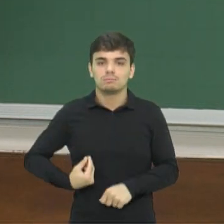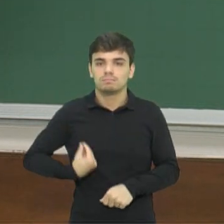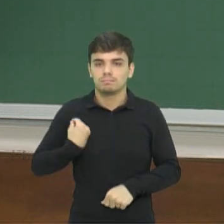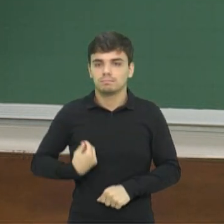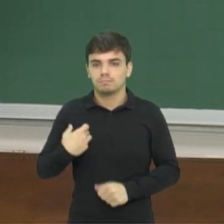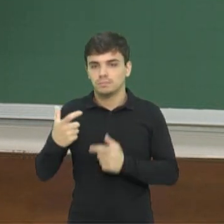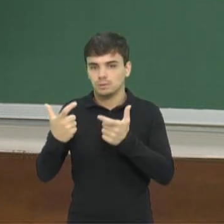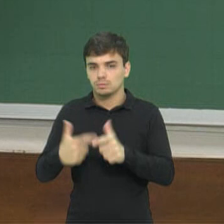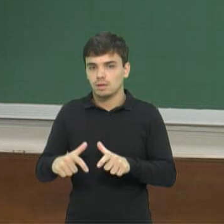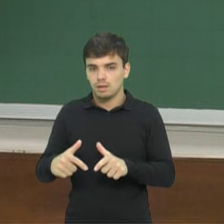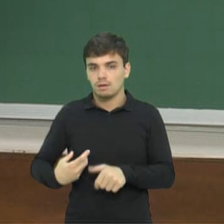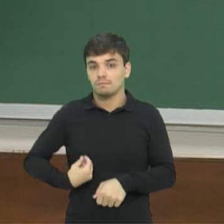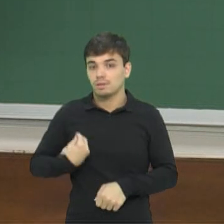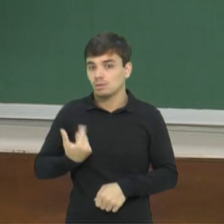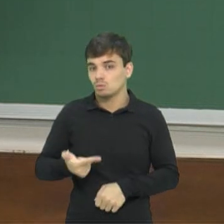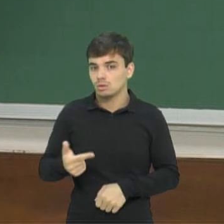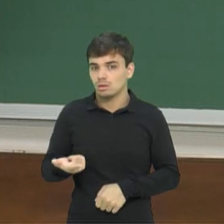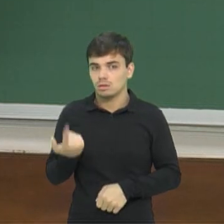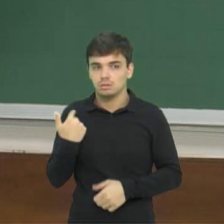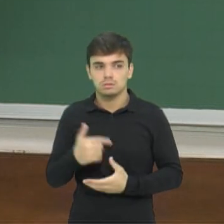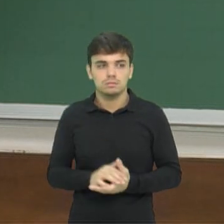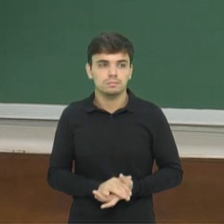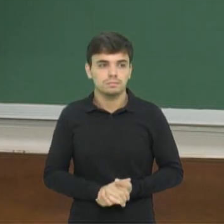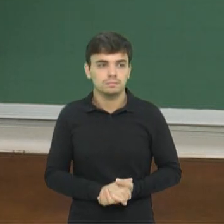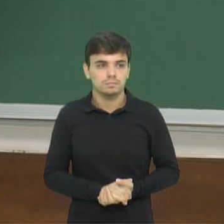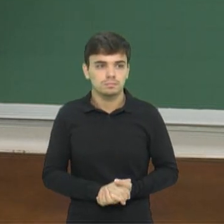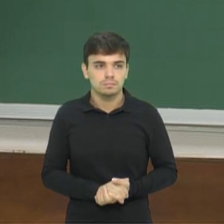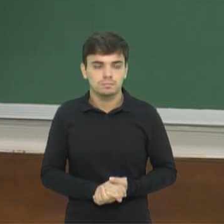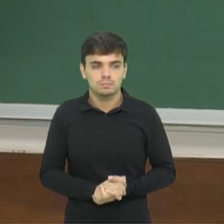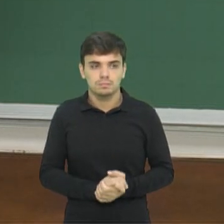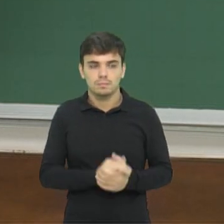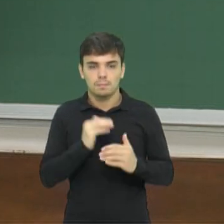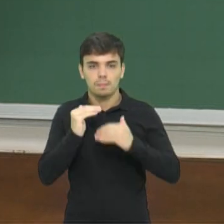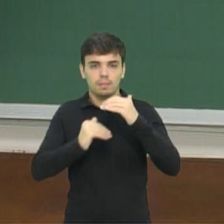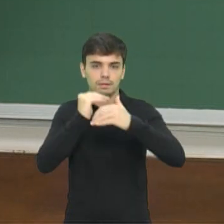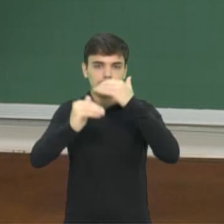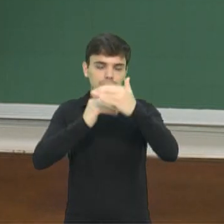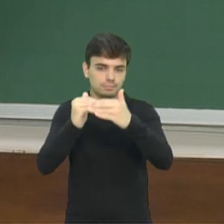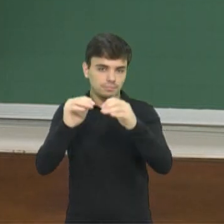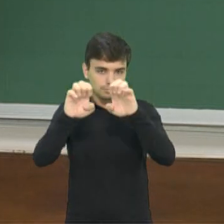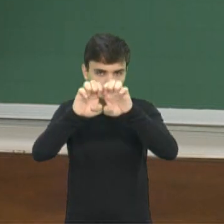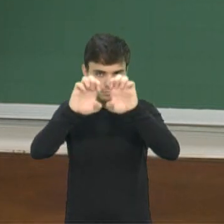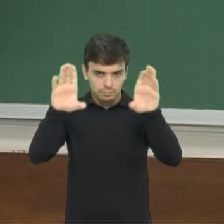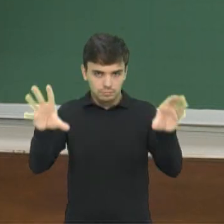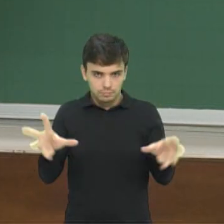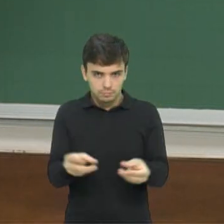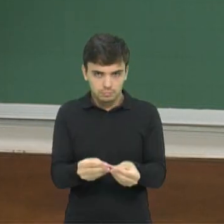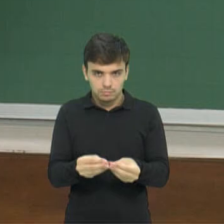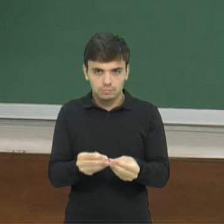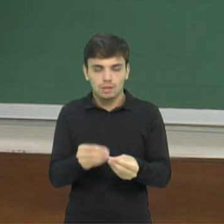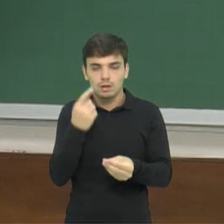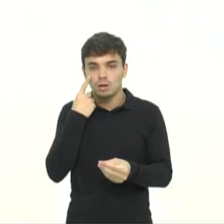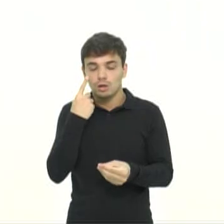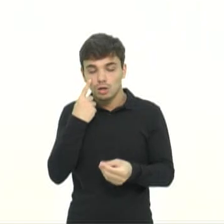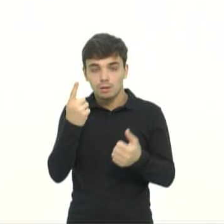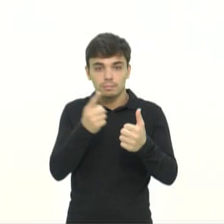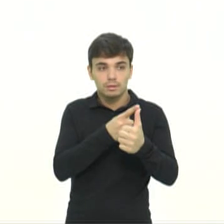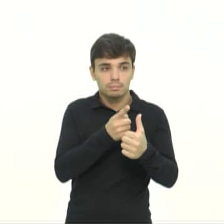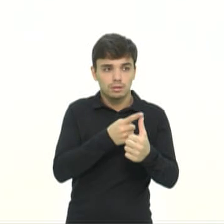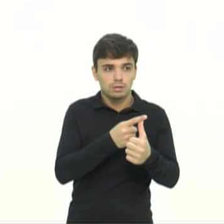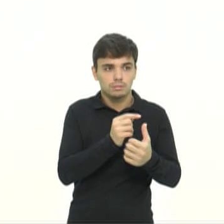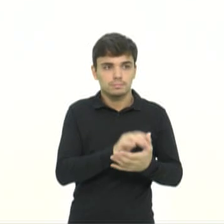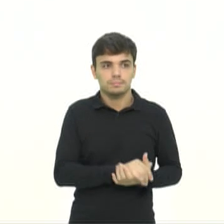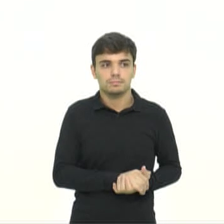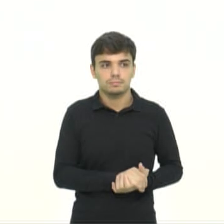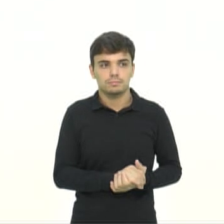locais onde não havia vida, ok? Sucessão ecológica, então mostrando aqui pra gente essa parte que a gente estava relembrando. A primária ocorre em